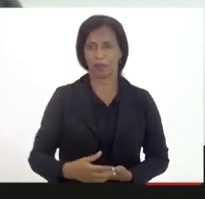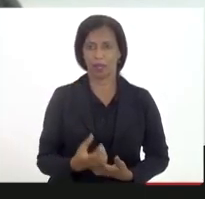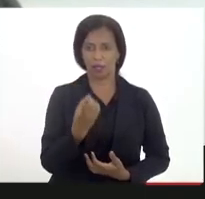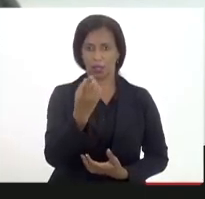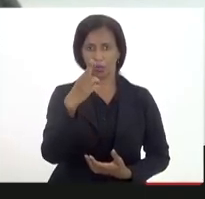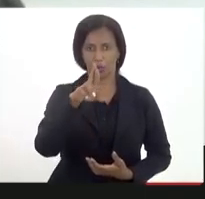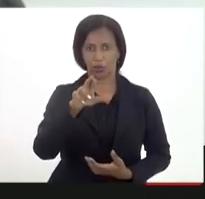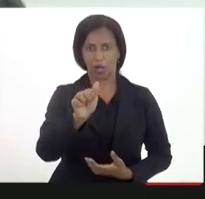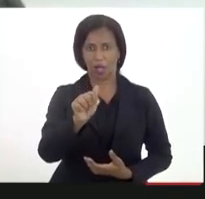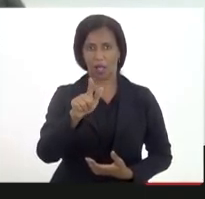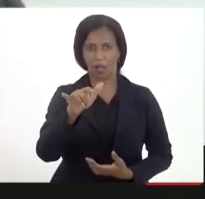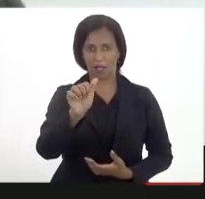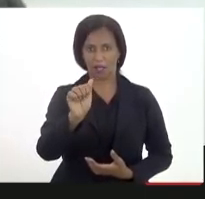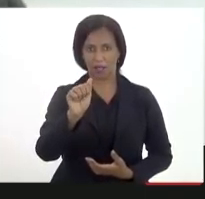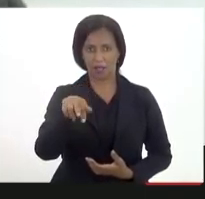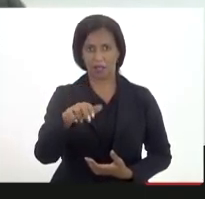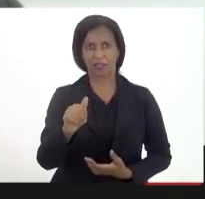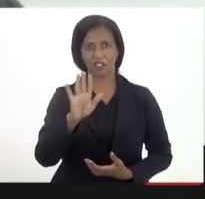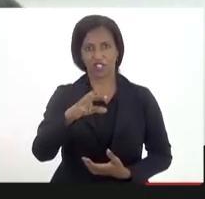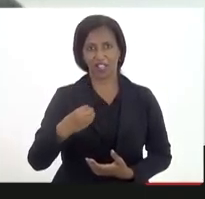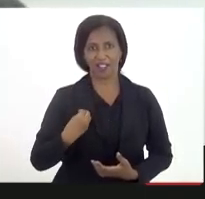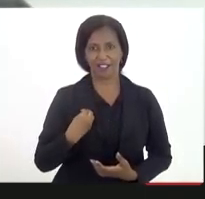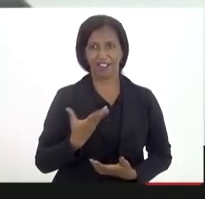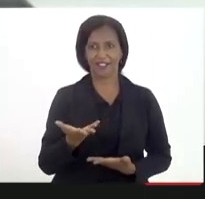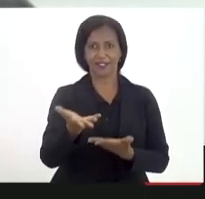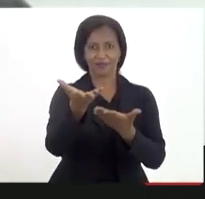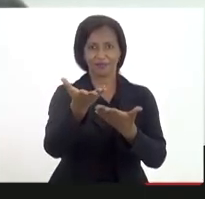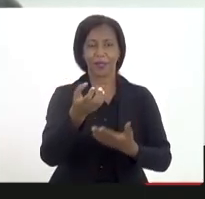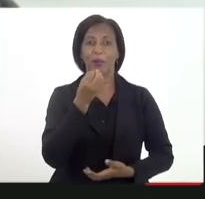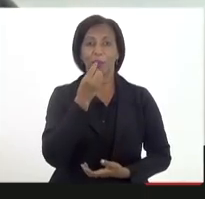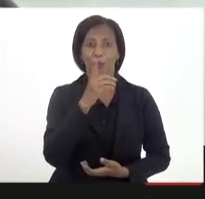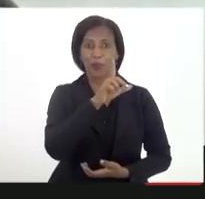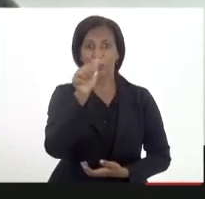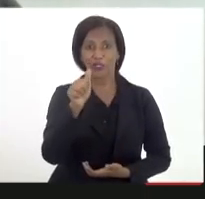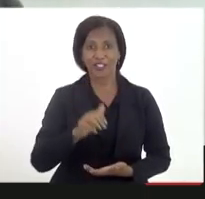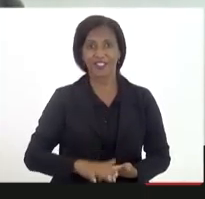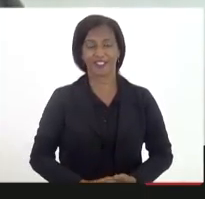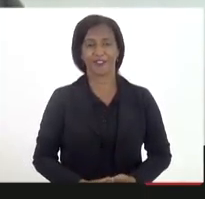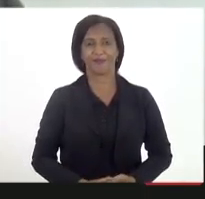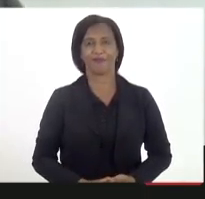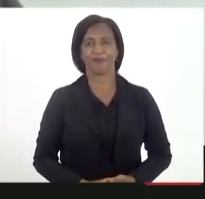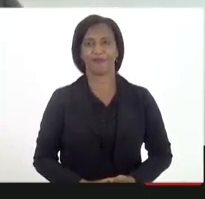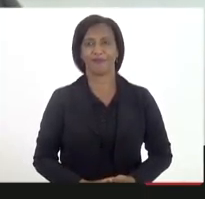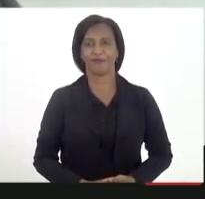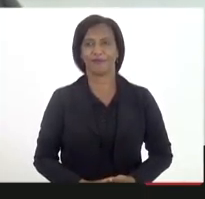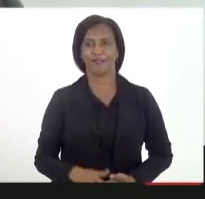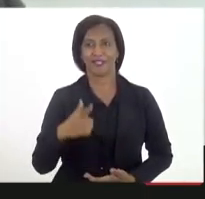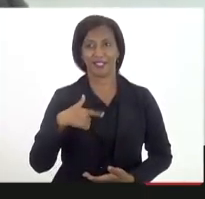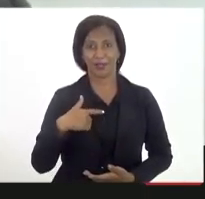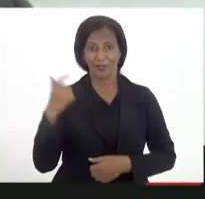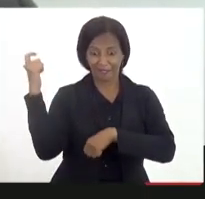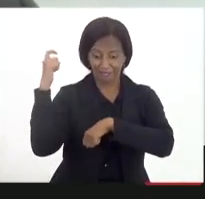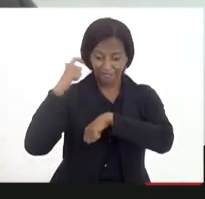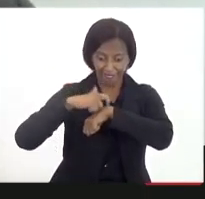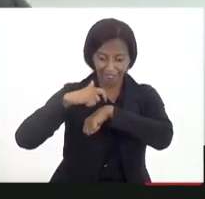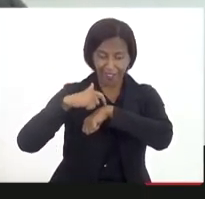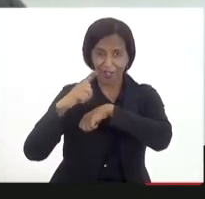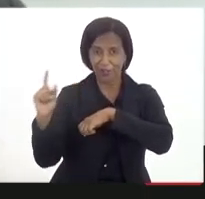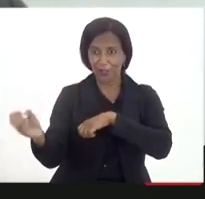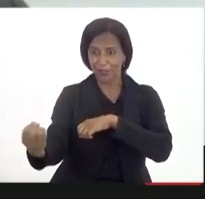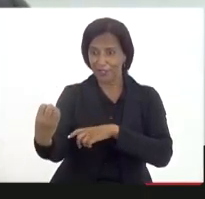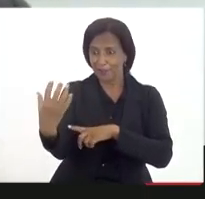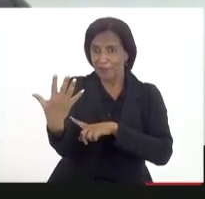doutora Alessandra já já está conosco Doutora Alessandra bom dia para senhora eu nesse exato momento que outra senhora